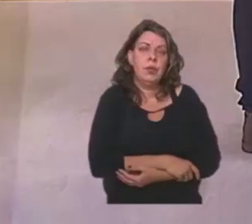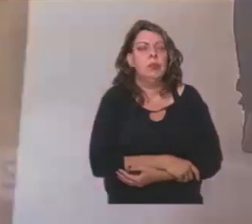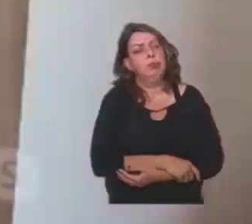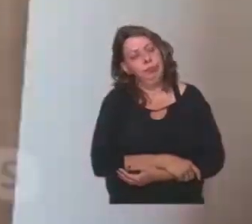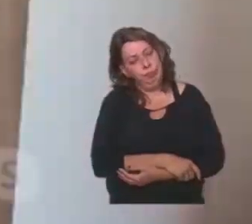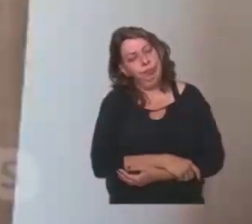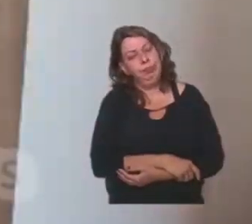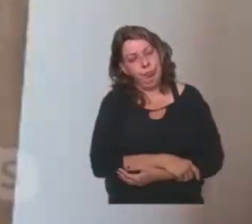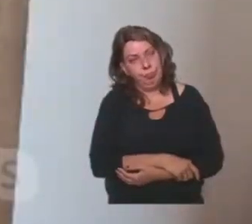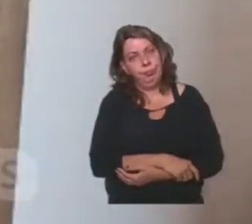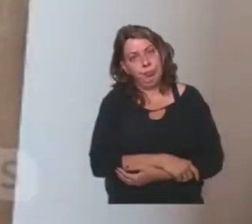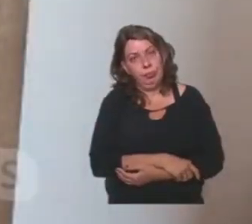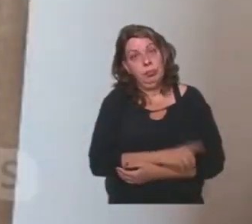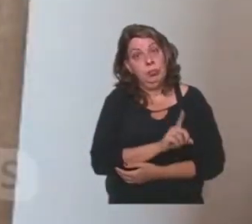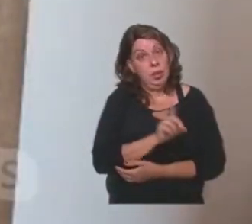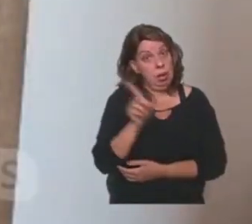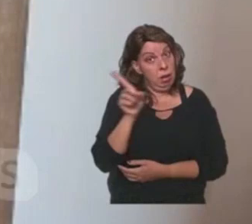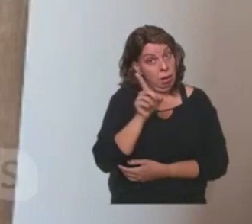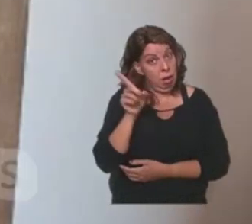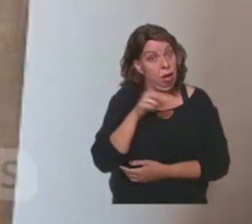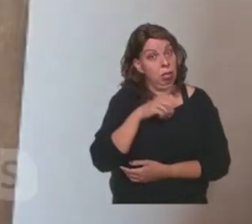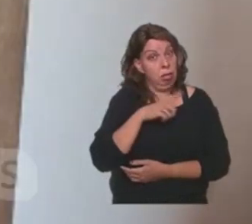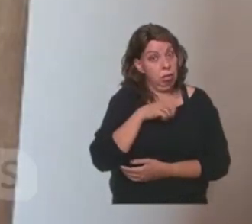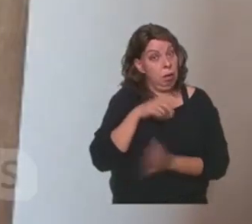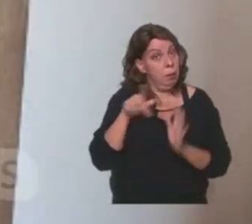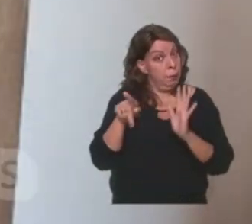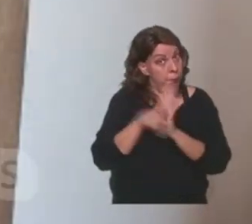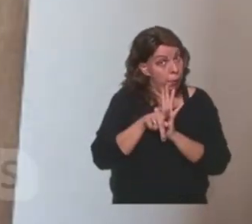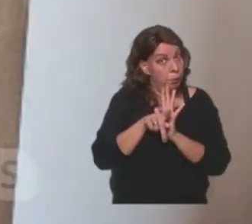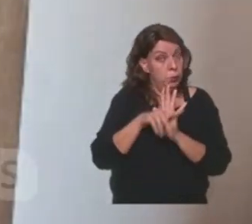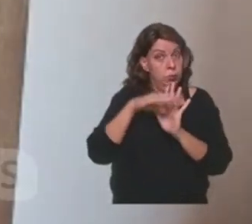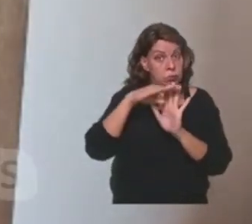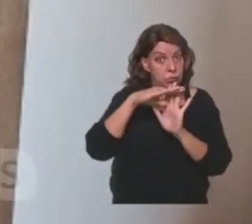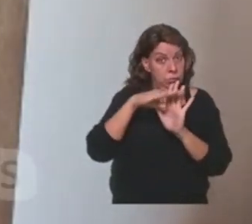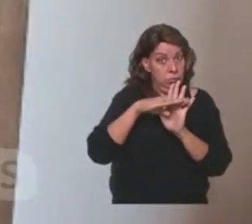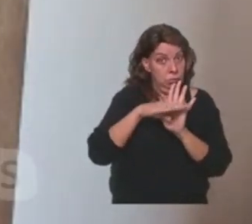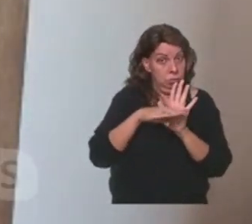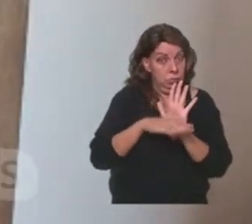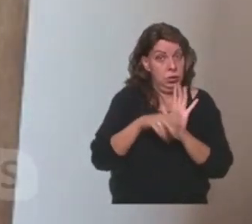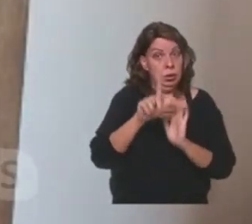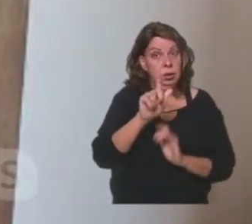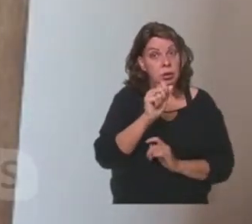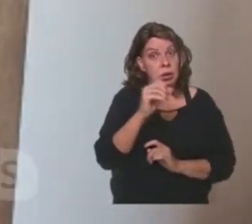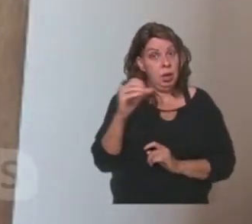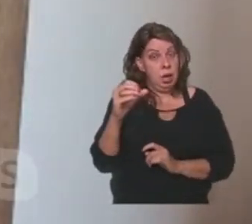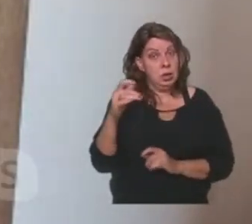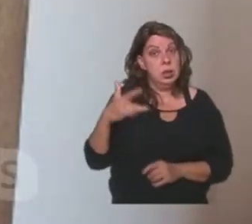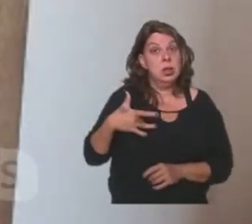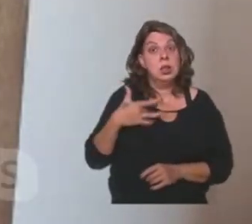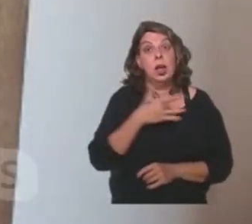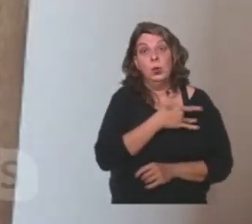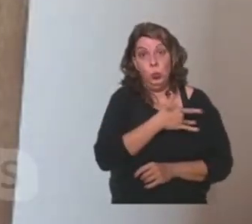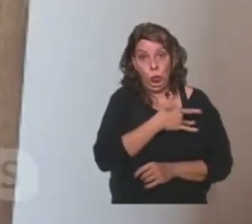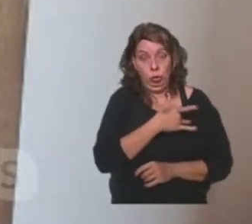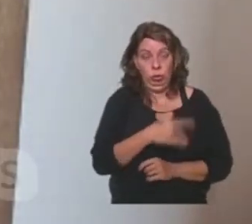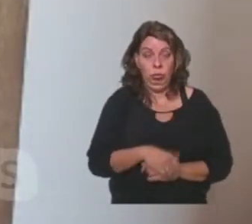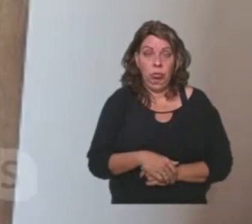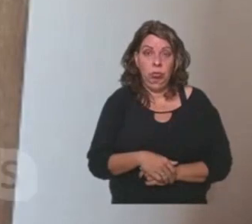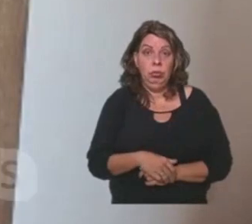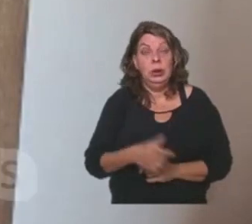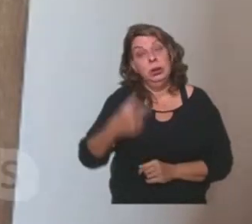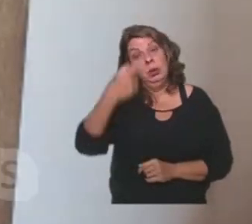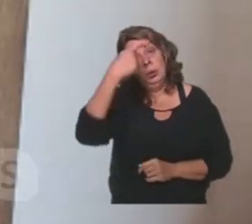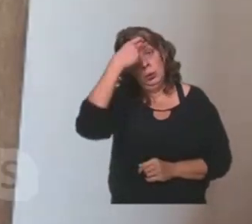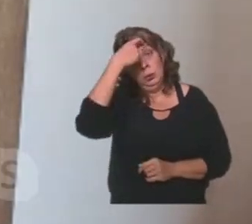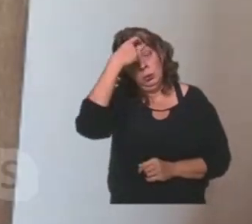Isso, Júnior. Lá nós temos um programa que é o GAC Saúde. E o programa, ele consiste também no